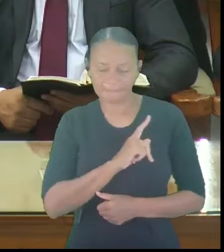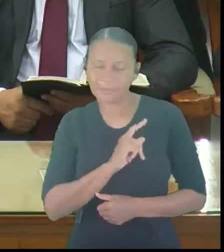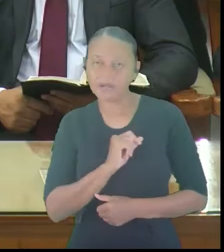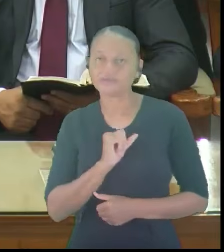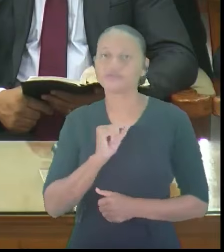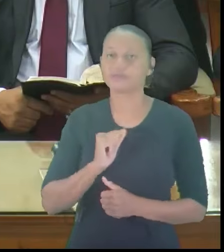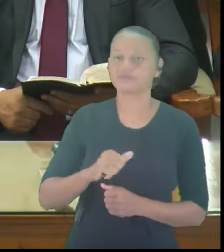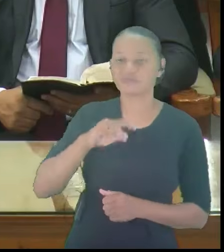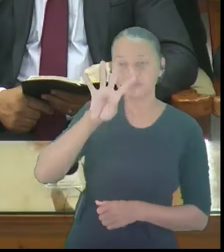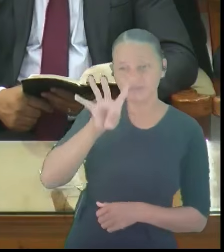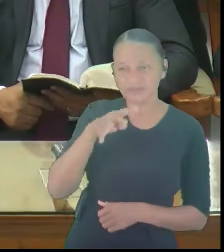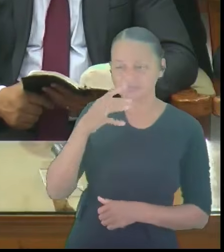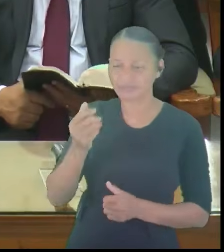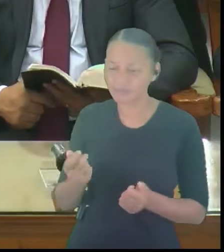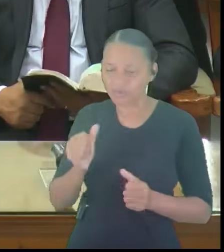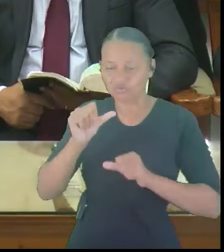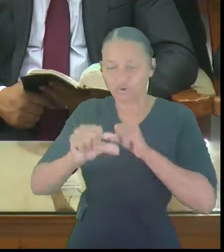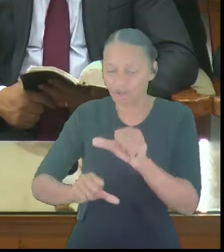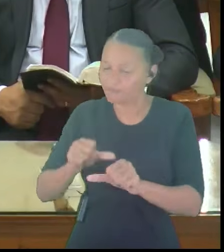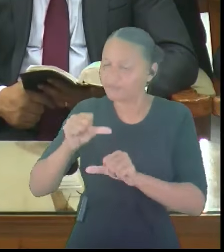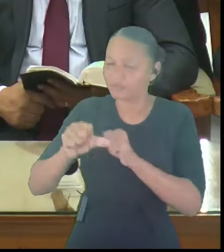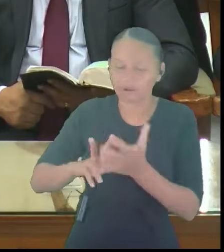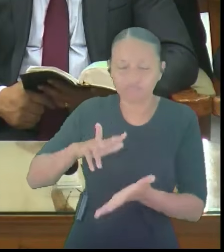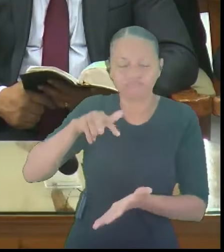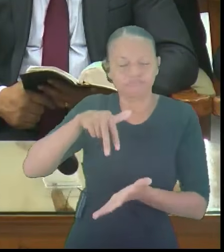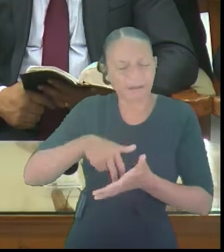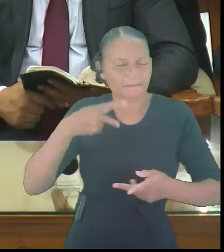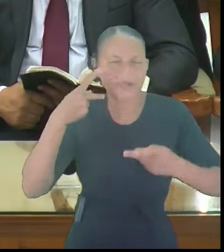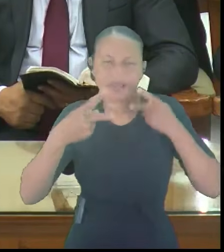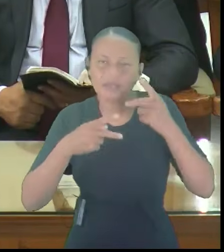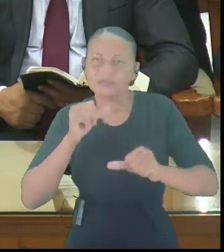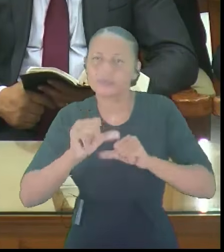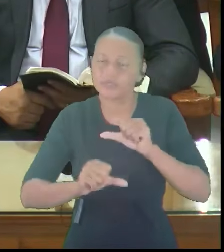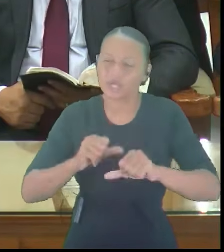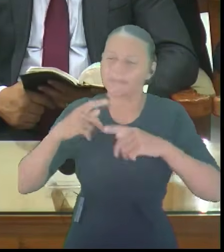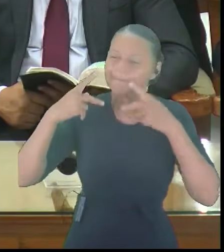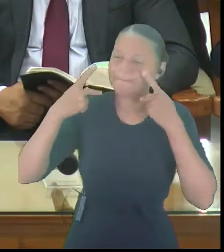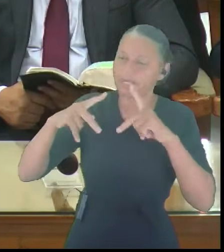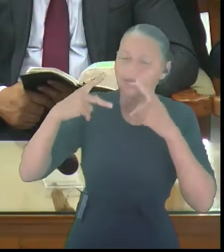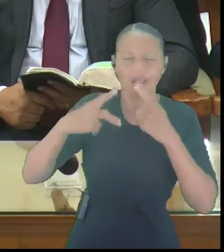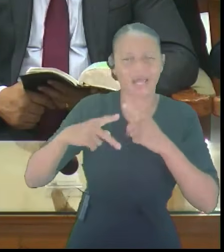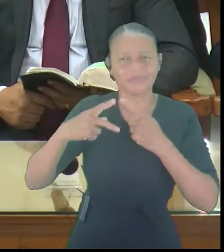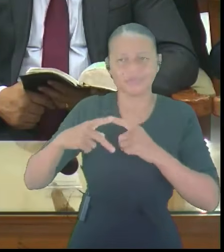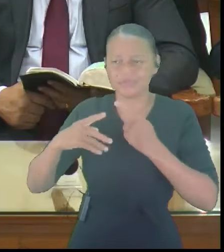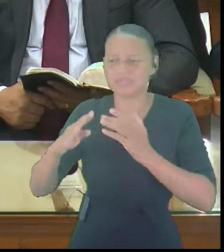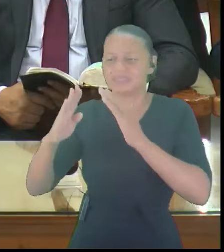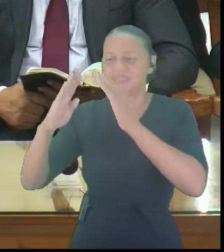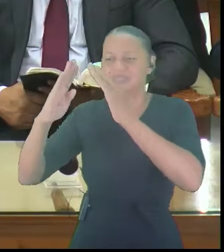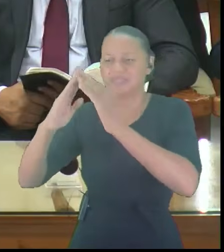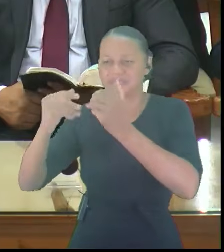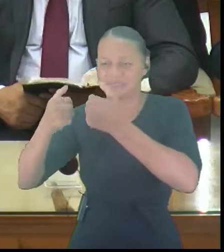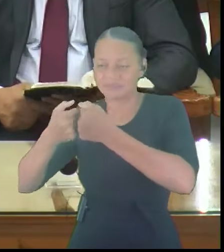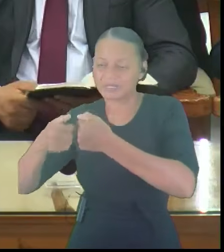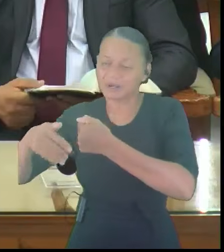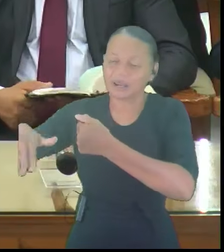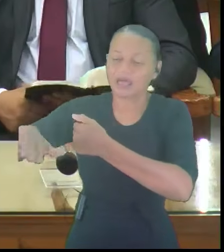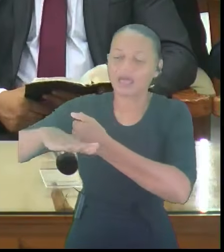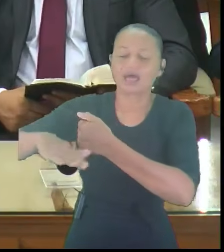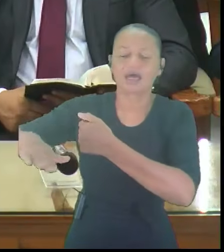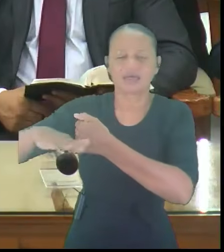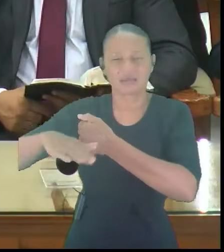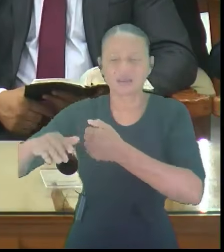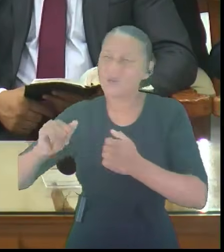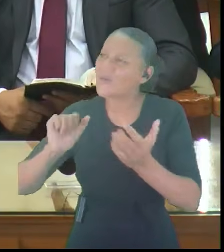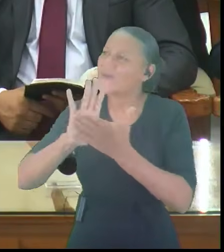doutrina. E os apóstolos se revezavam pregando no alpendre de Salomão. Louvado seja o nome do